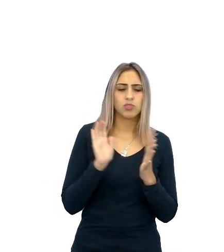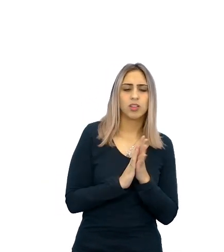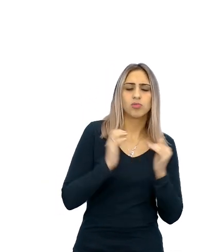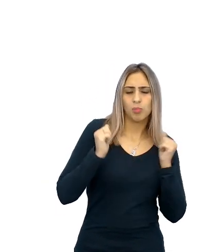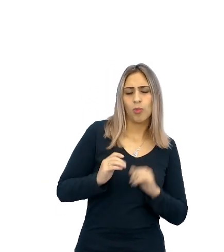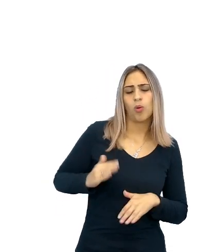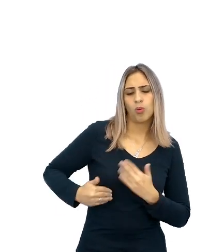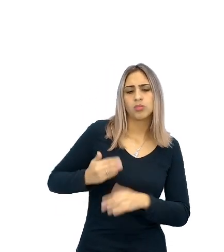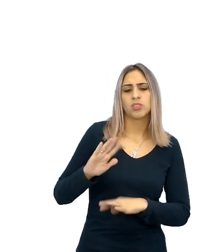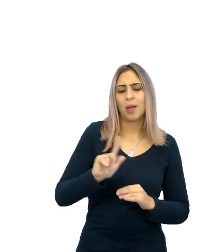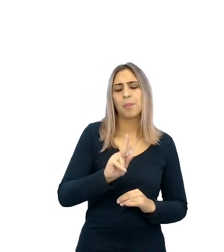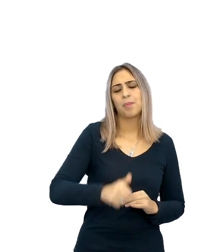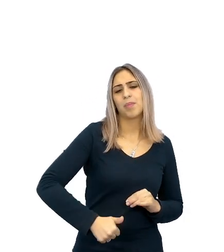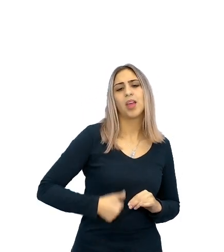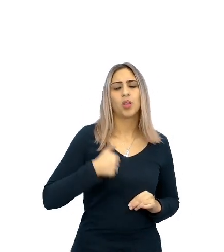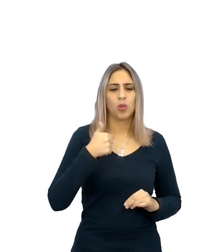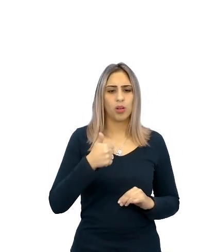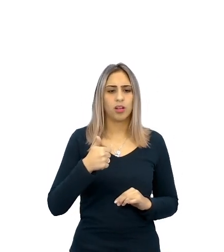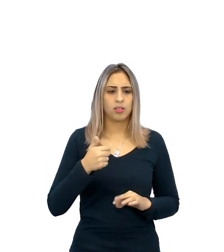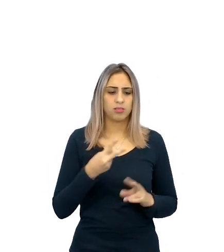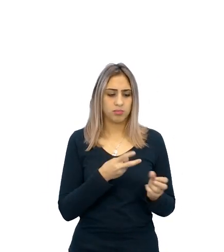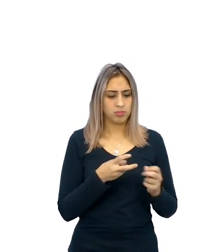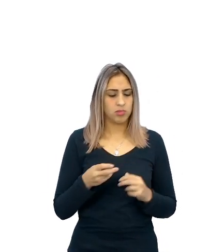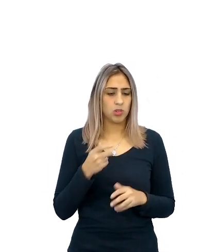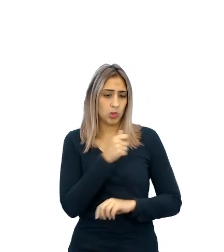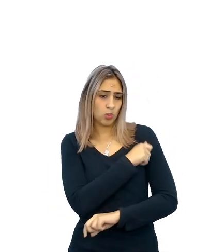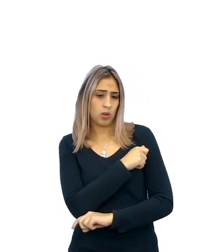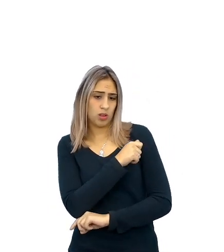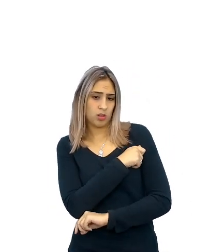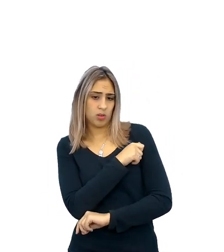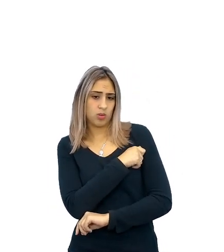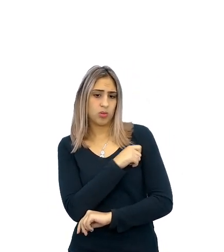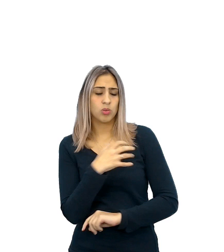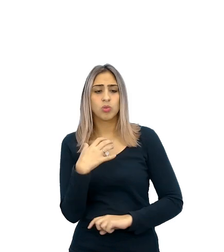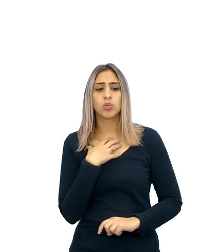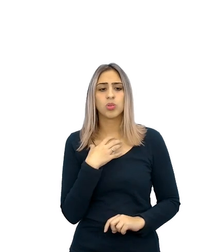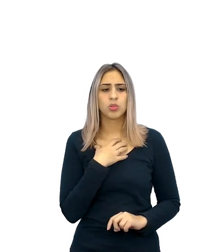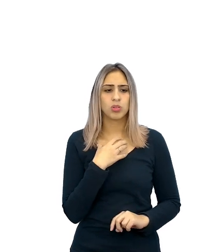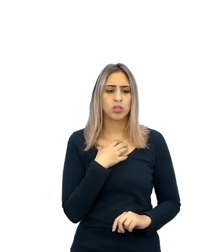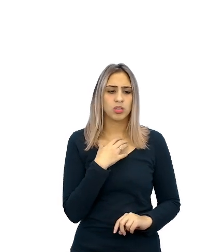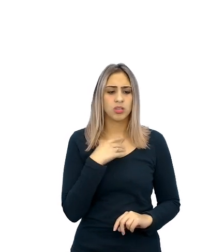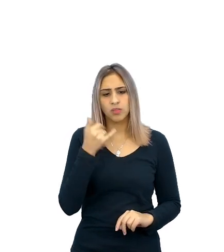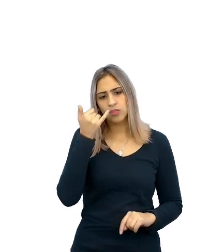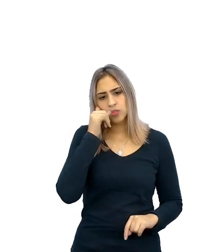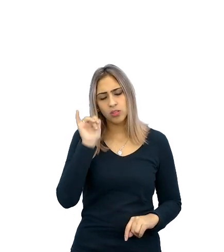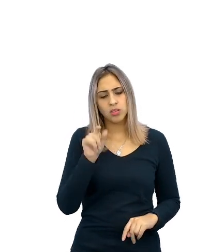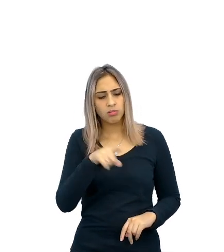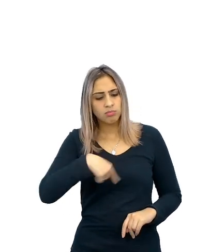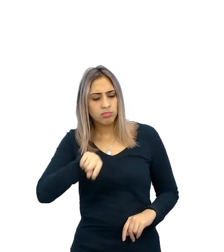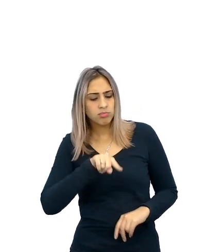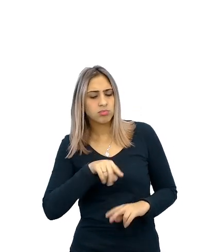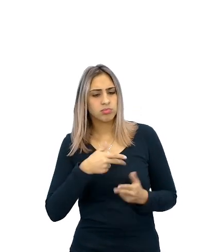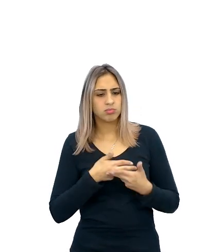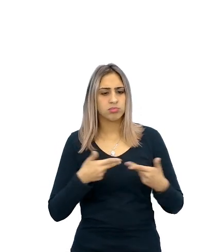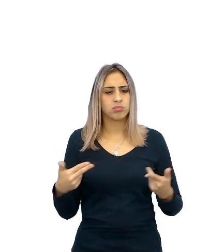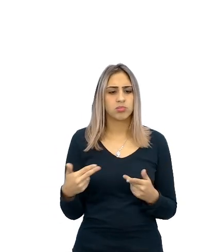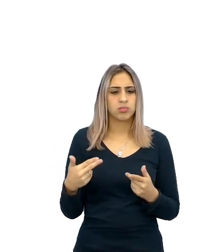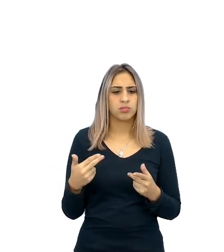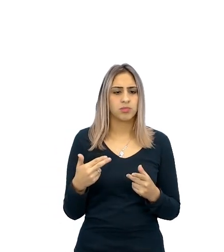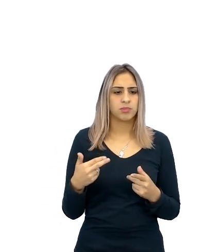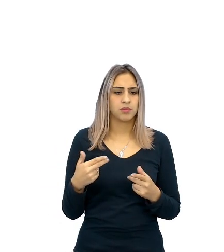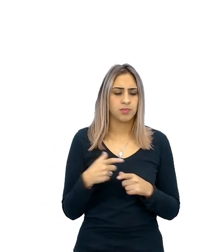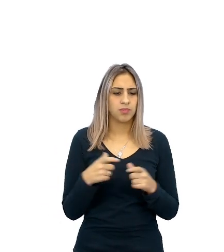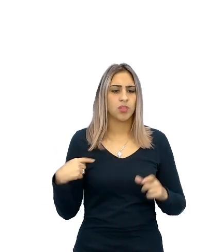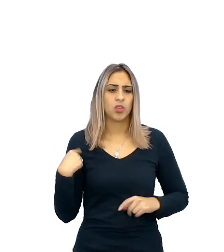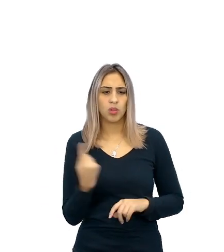possam, então, melhorar a condição do estudante de maneira a evitar essa defasagem tão grande, né,